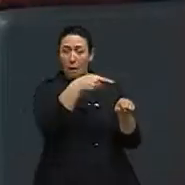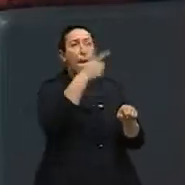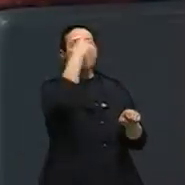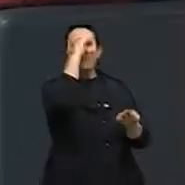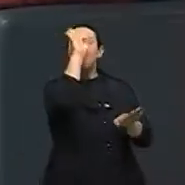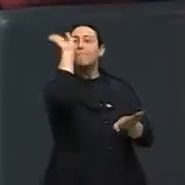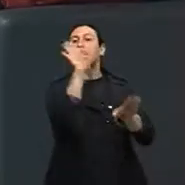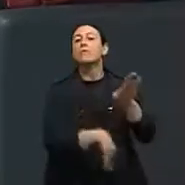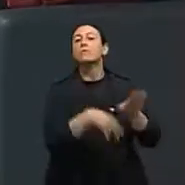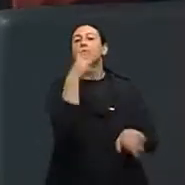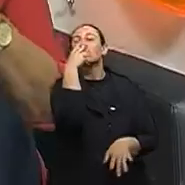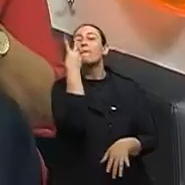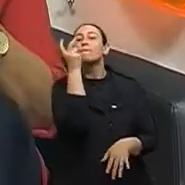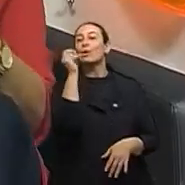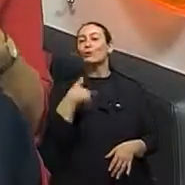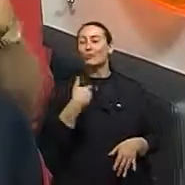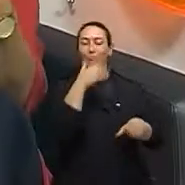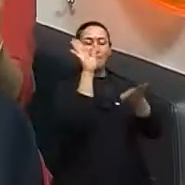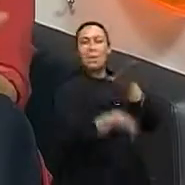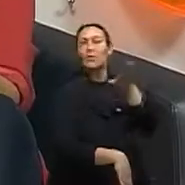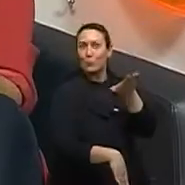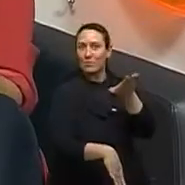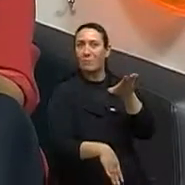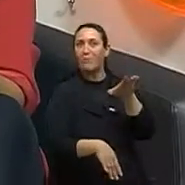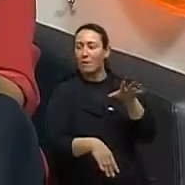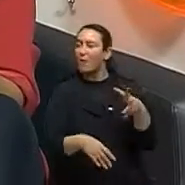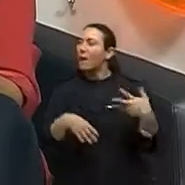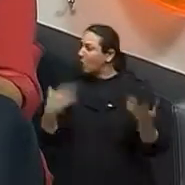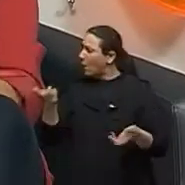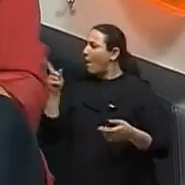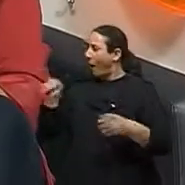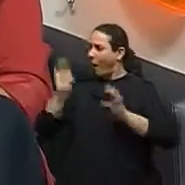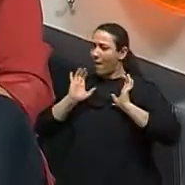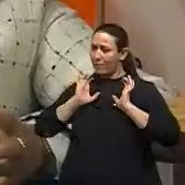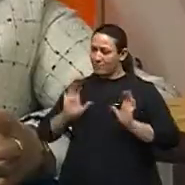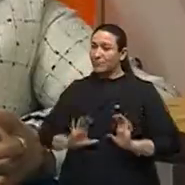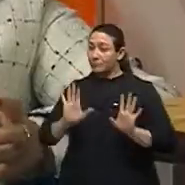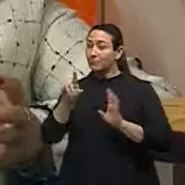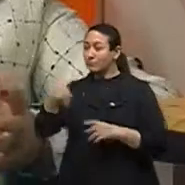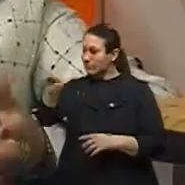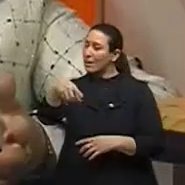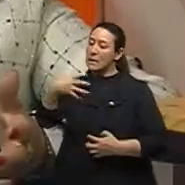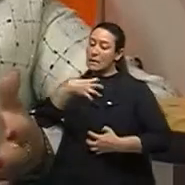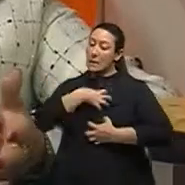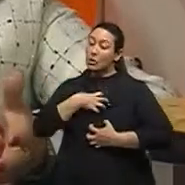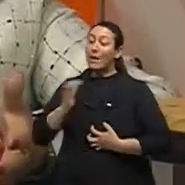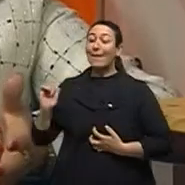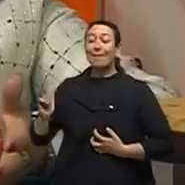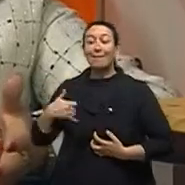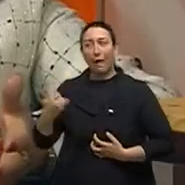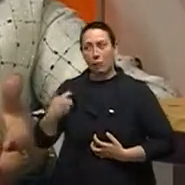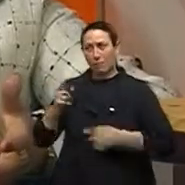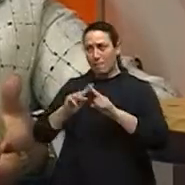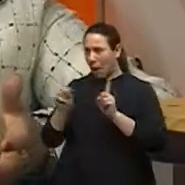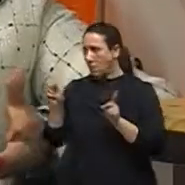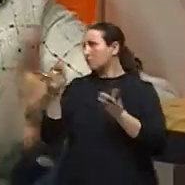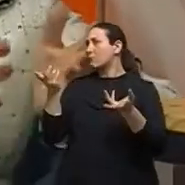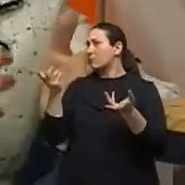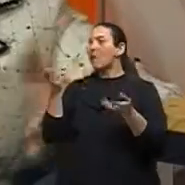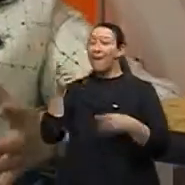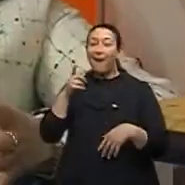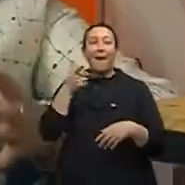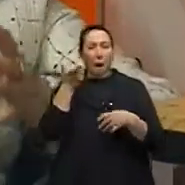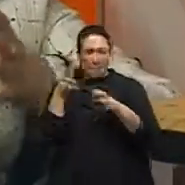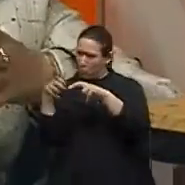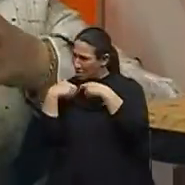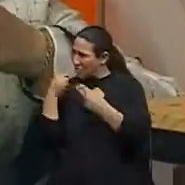Ah é isso que eu quero tocar ele se sente mas as atitudes não dizem is atitudes não então assim tamb mesmo quando ele pega guriazinha de 30 pois